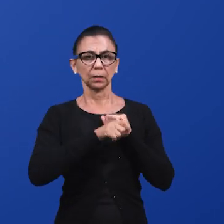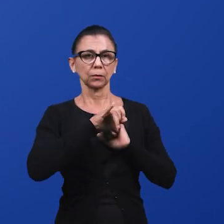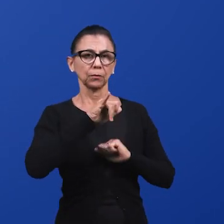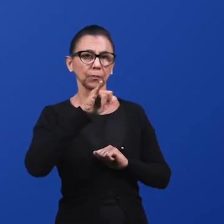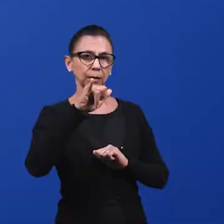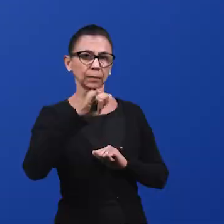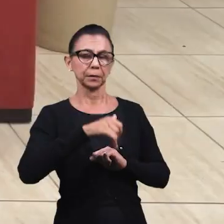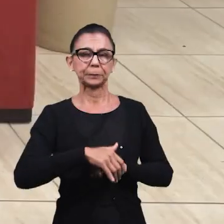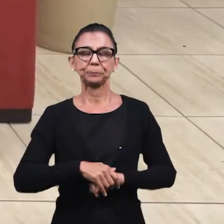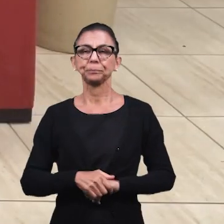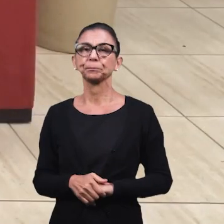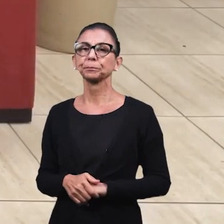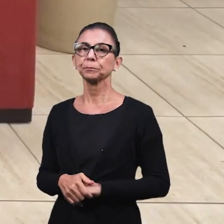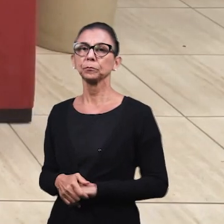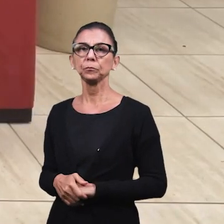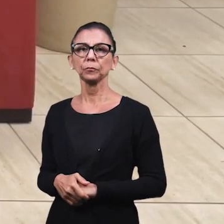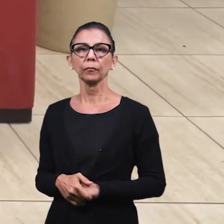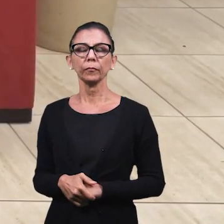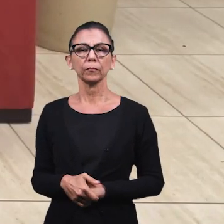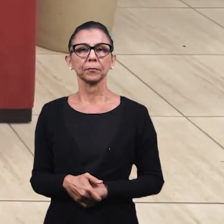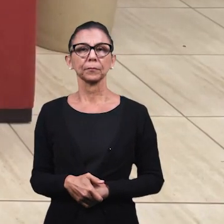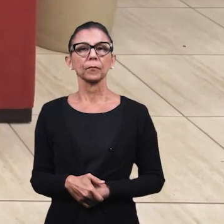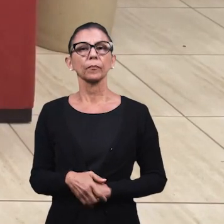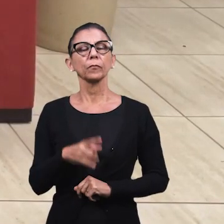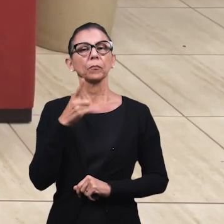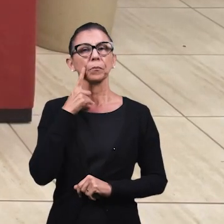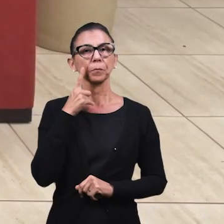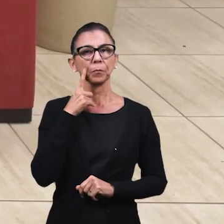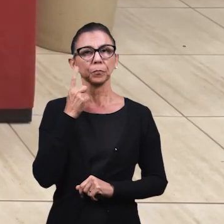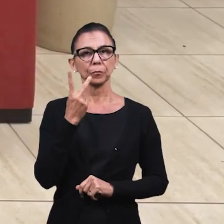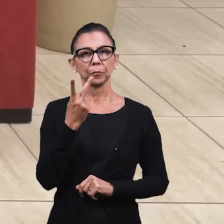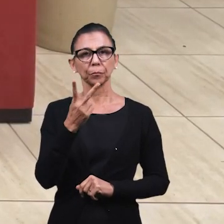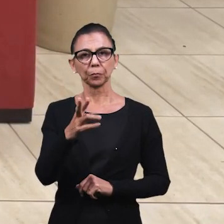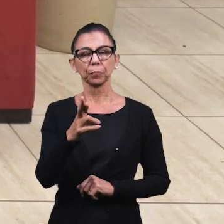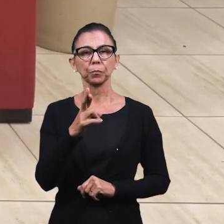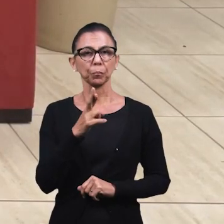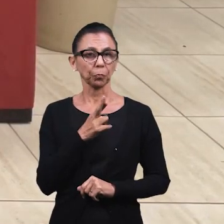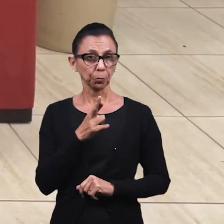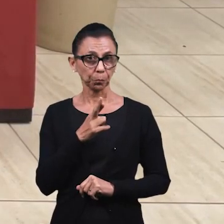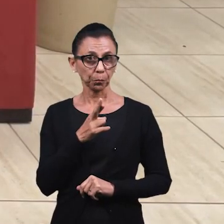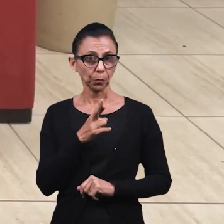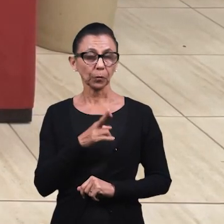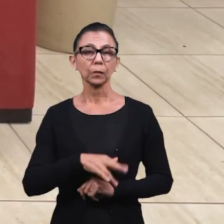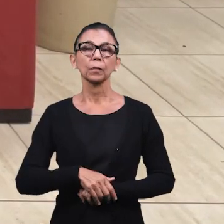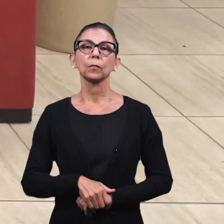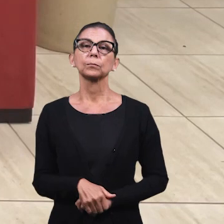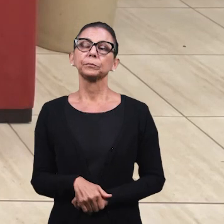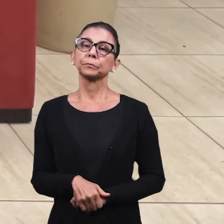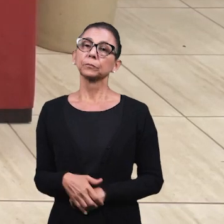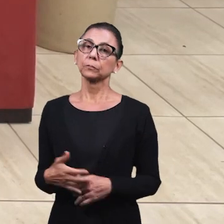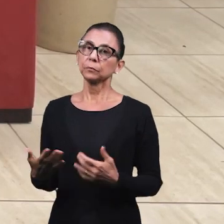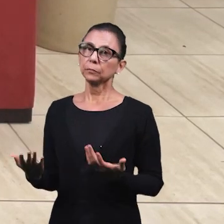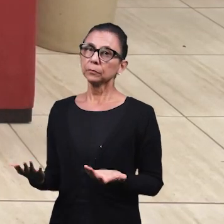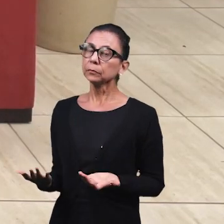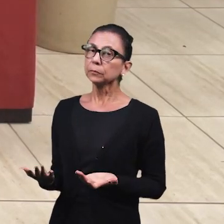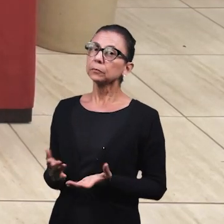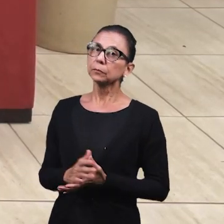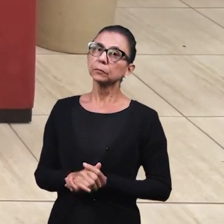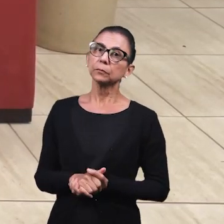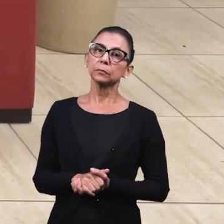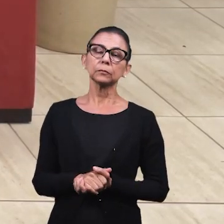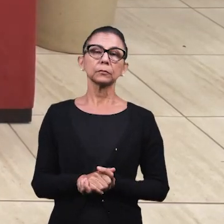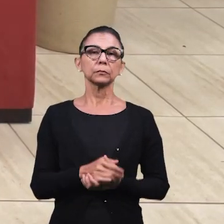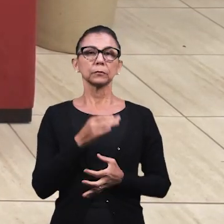do Senhor. Amém. Então, meus queridos, retornamos agora das duas respostas às quais assistimos, participamos,